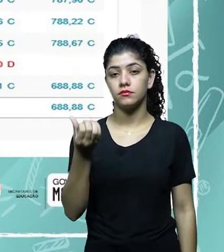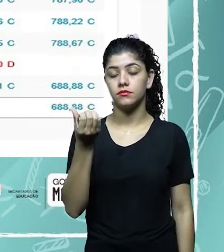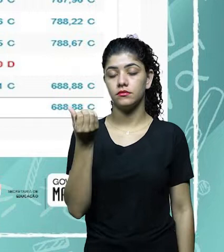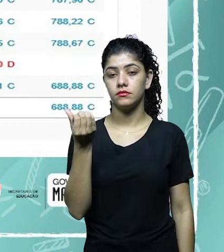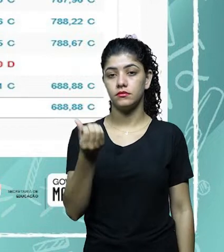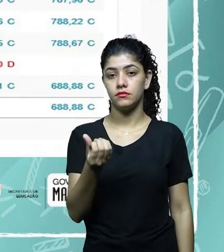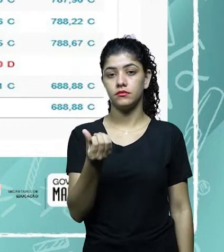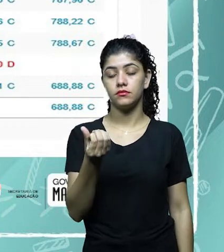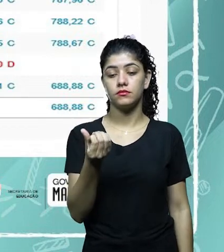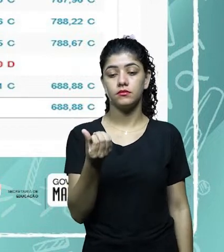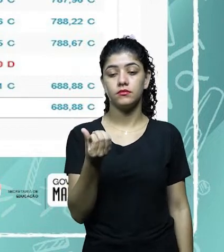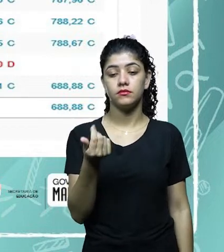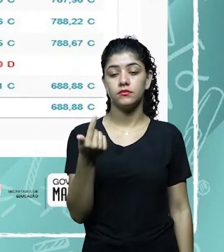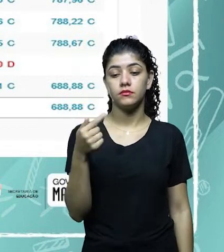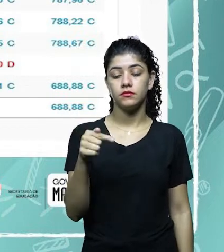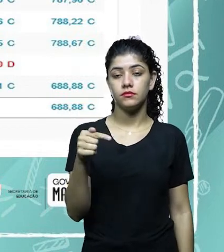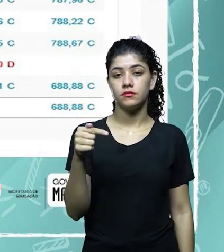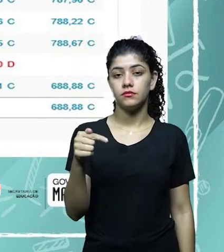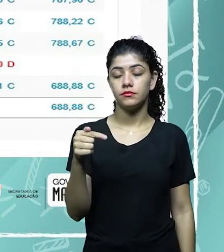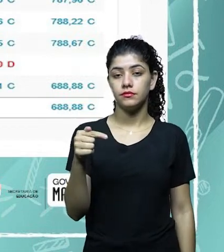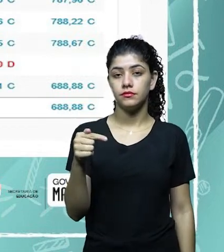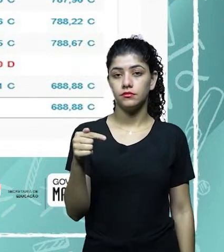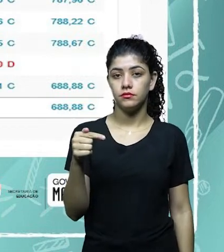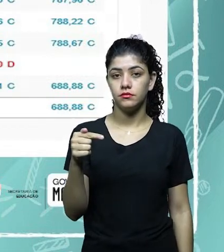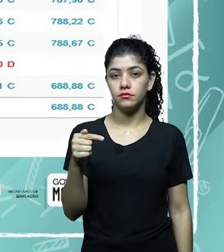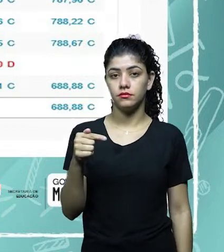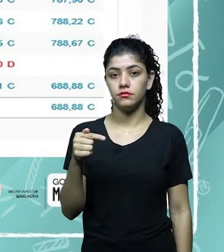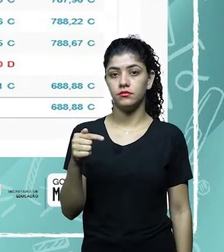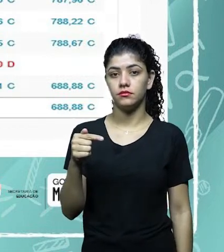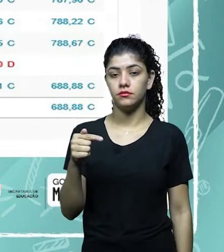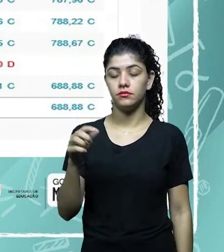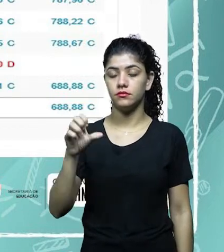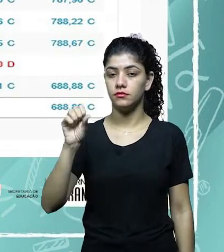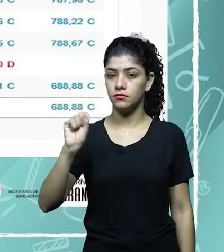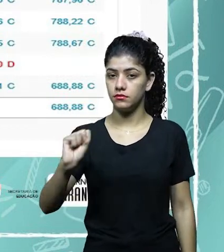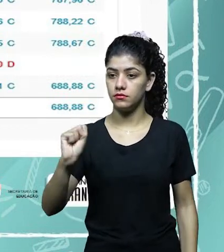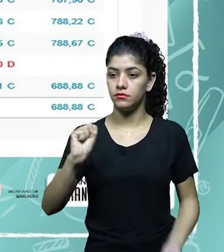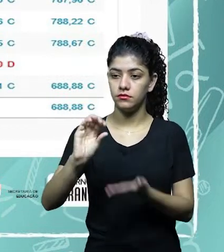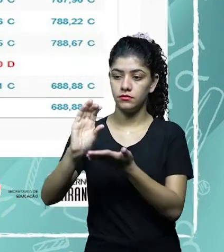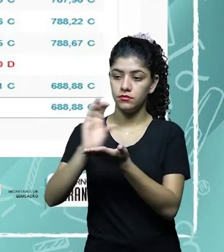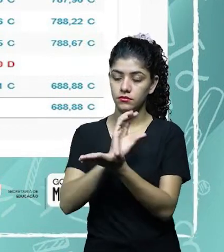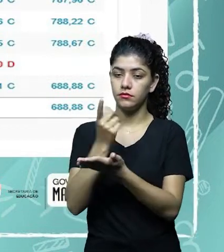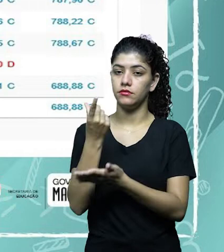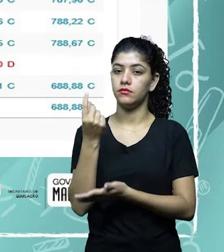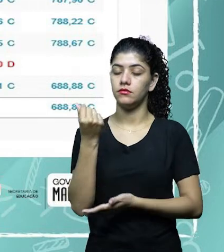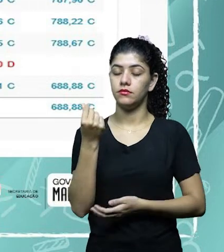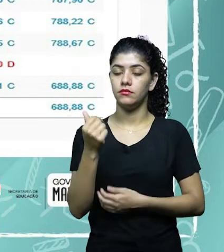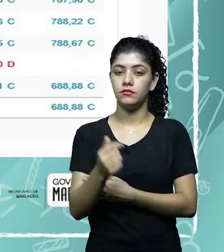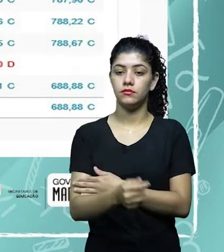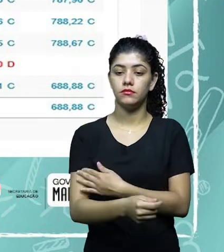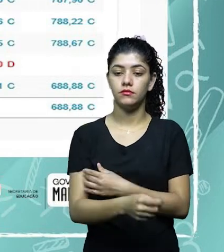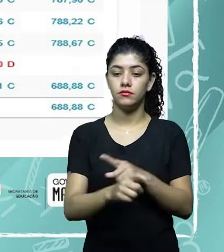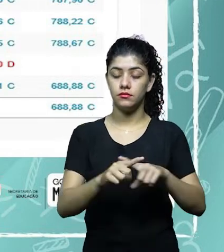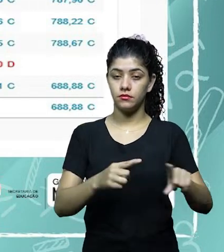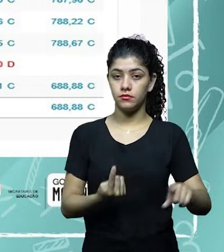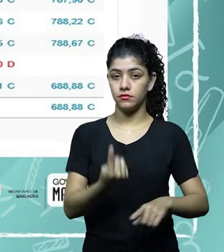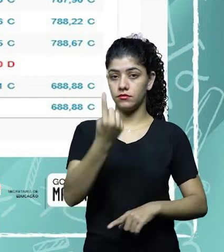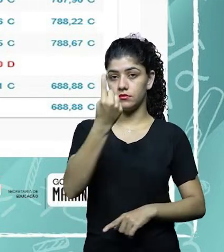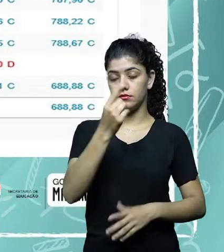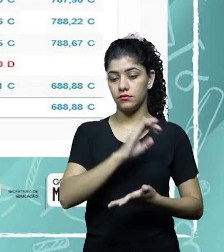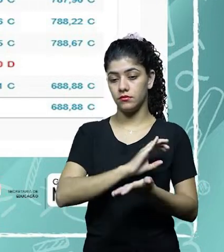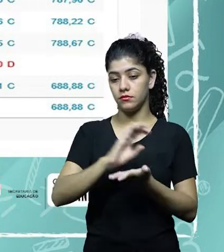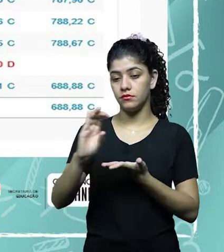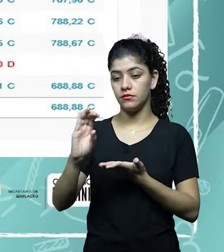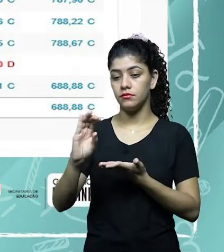2, 3, 4, 5, 6, 7, 8 entradas de recurso. Mas teve